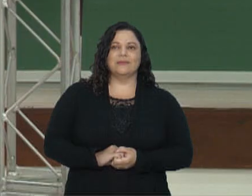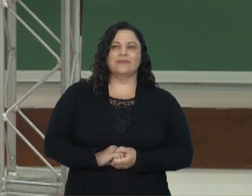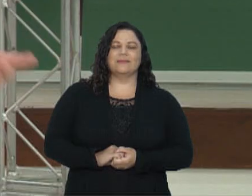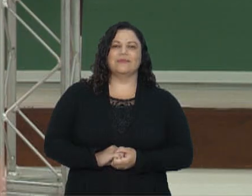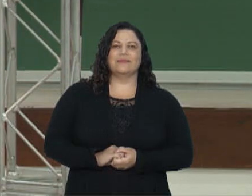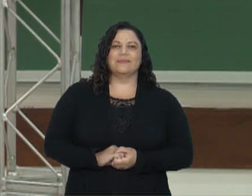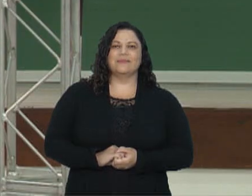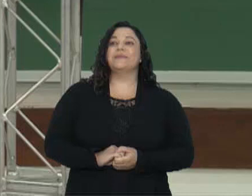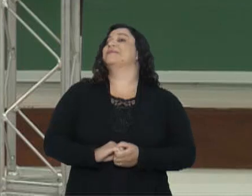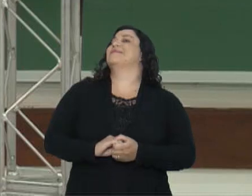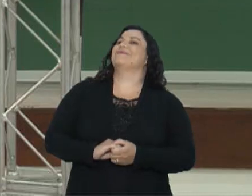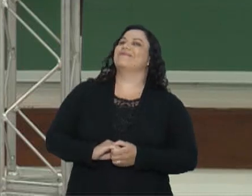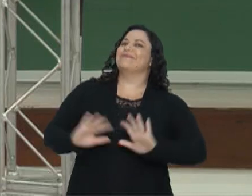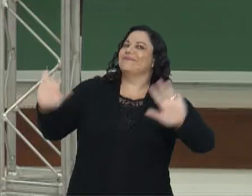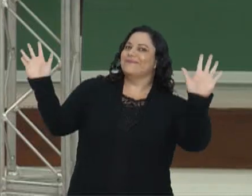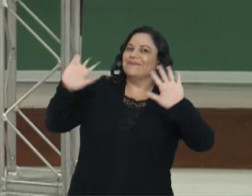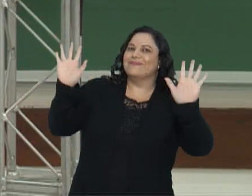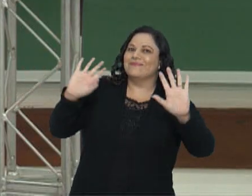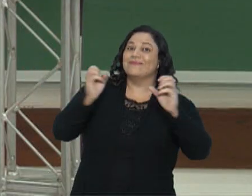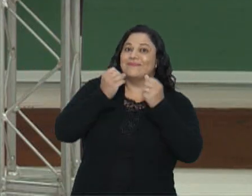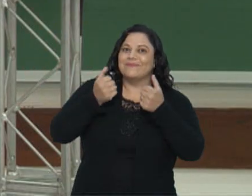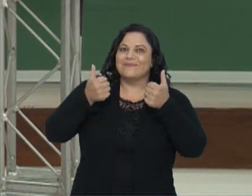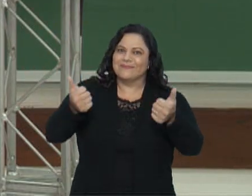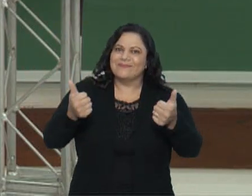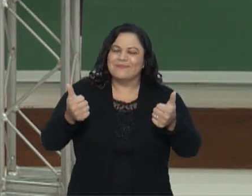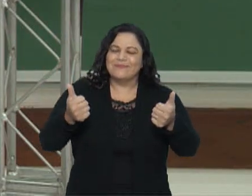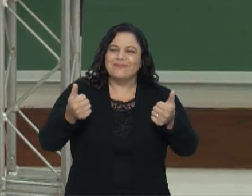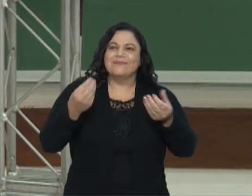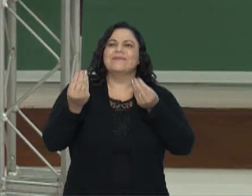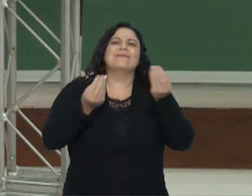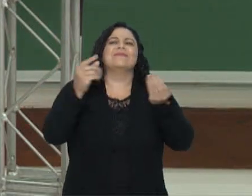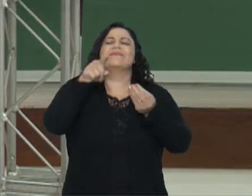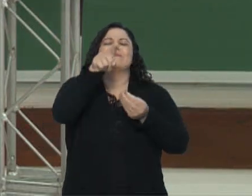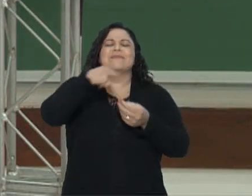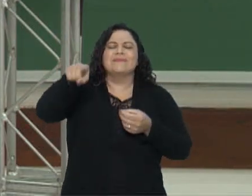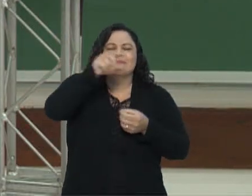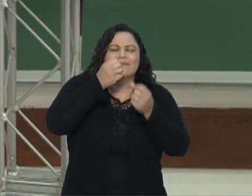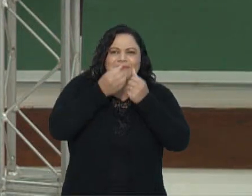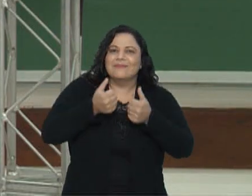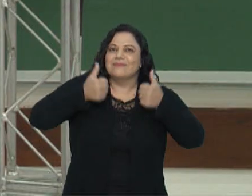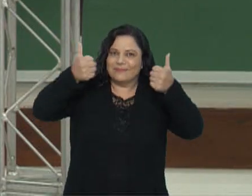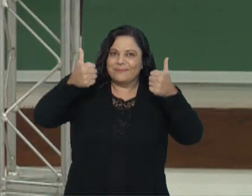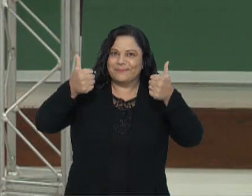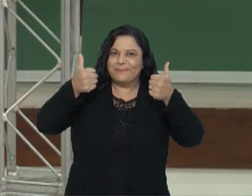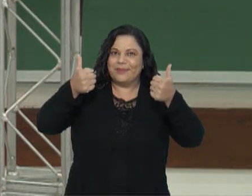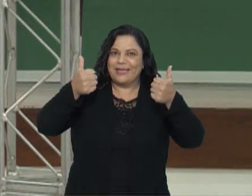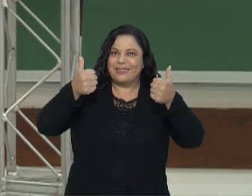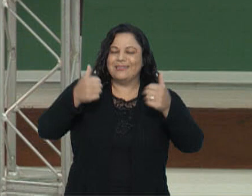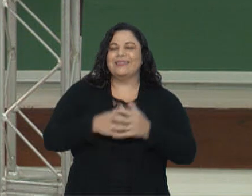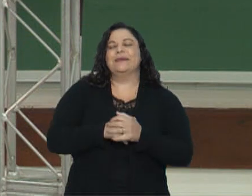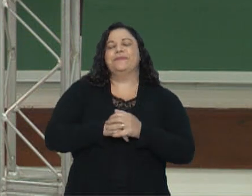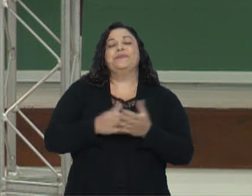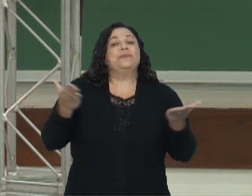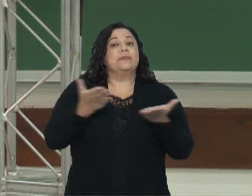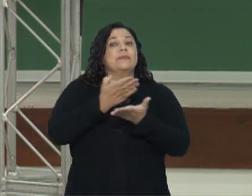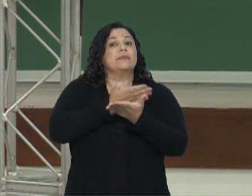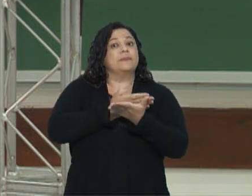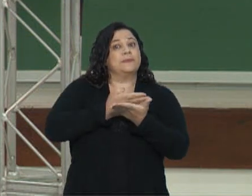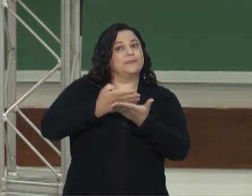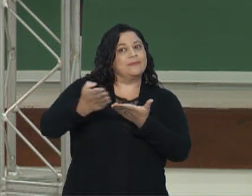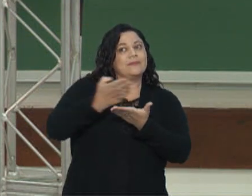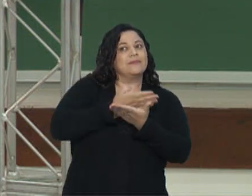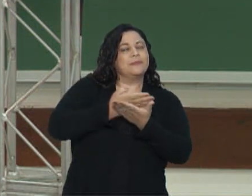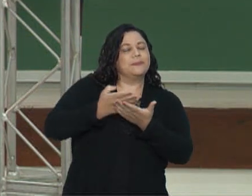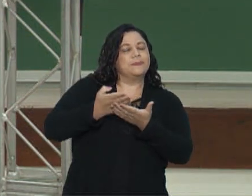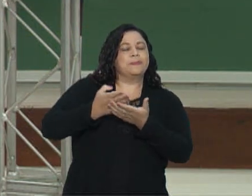Bienvenidos a nuestra clase de espanhol. Como estáis? Como é que vocês estão? Tudo bem? Então, nós estamos aqui iniciando uma aula de repasso,